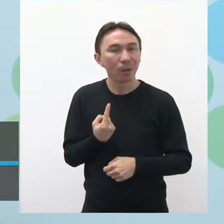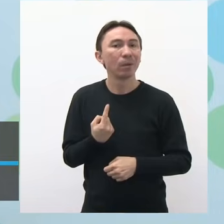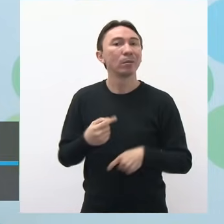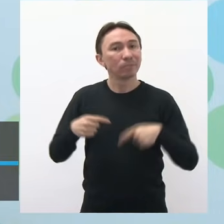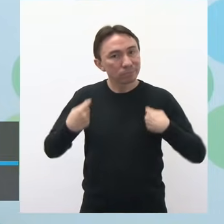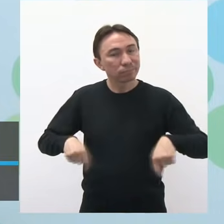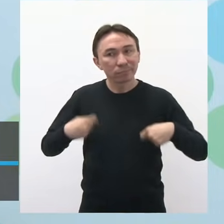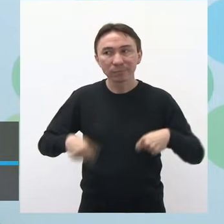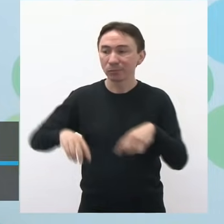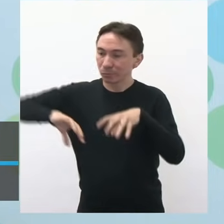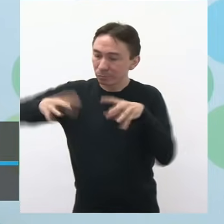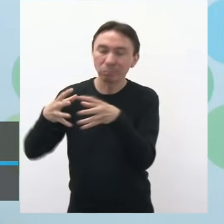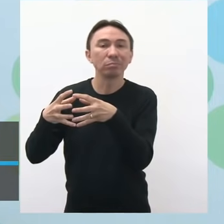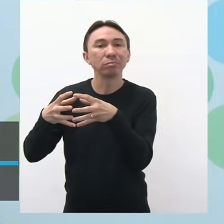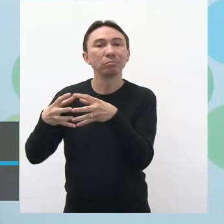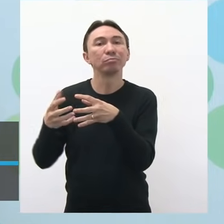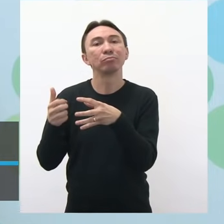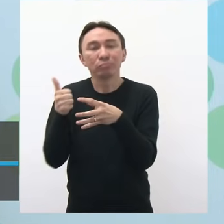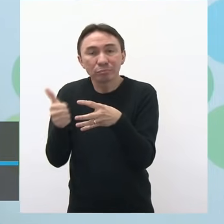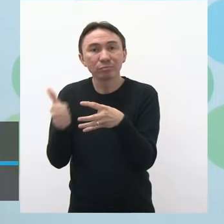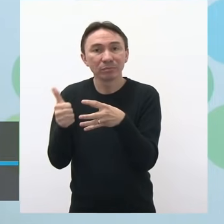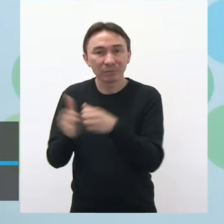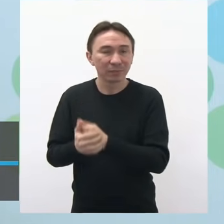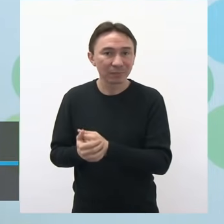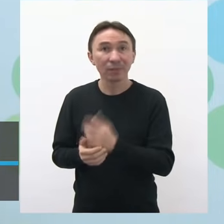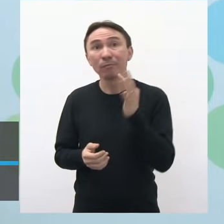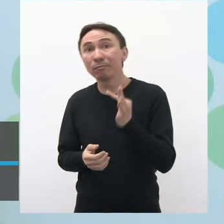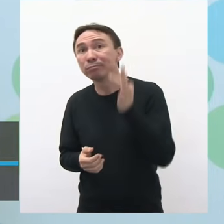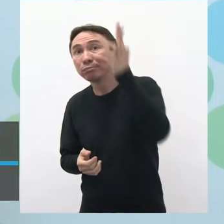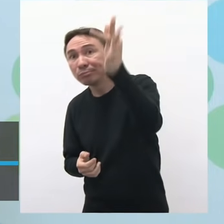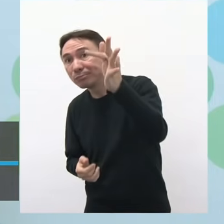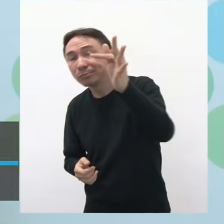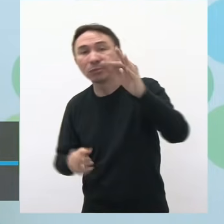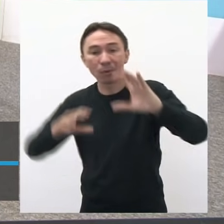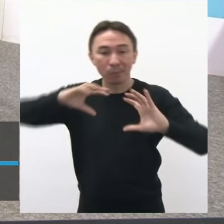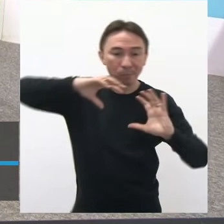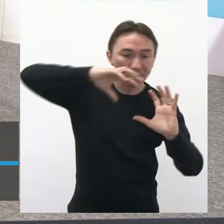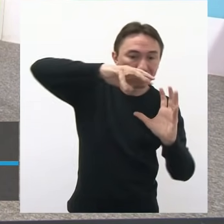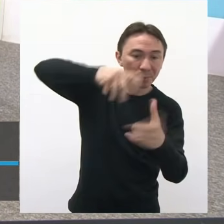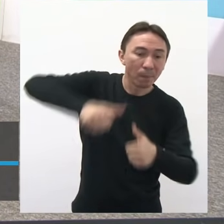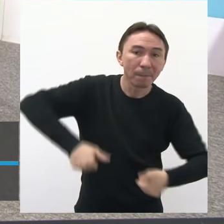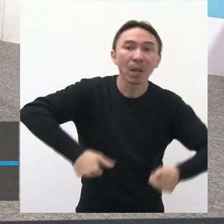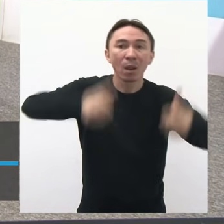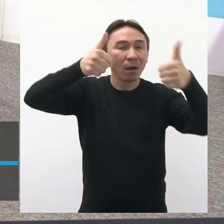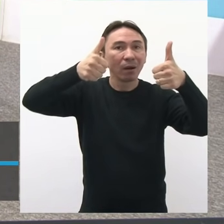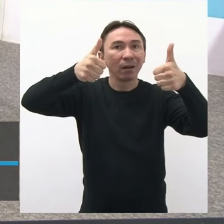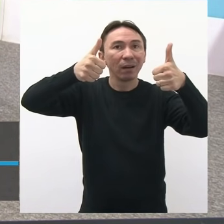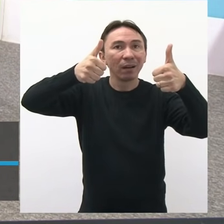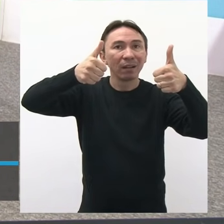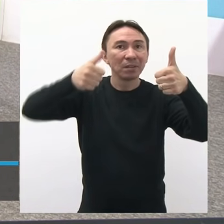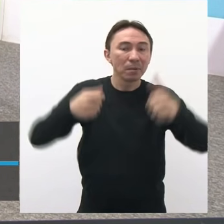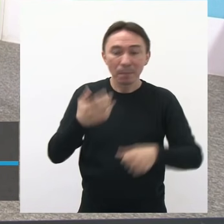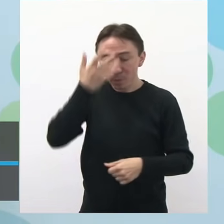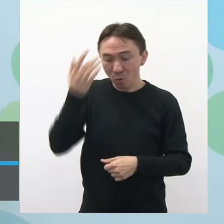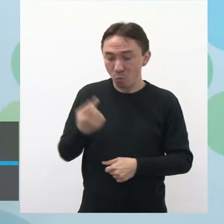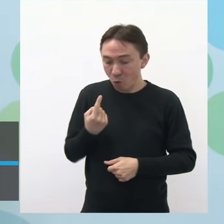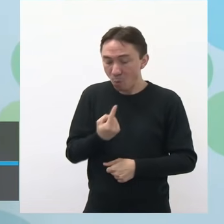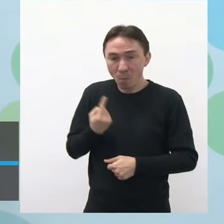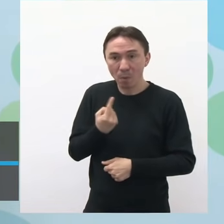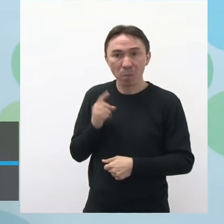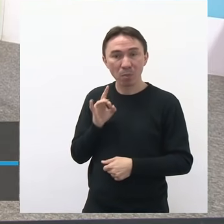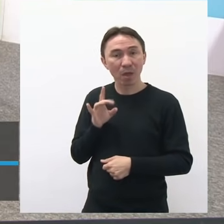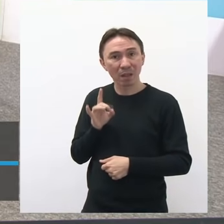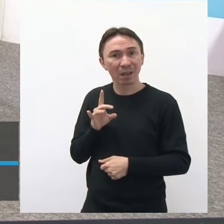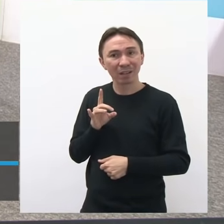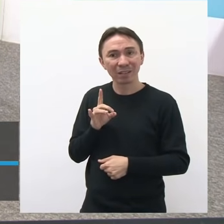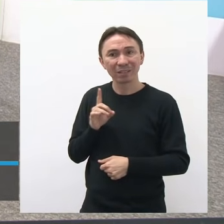Por quê? Porque não existe um mundo melhor se ele for feito só por uma pessoa. Ah. O mundo melhor ele é feito quando ele é melhor para todo mundo. Um mundo